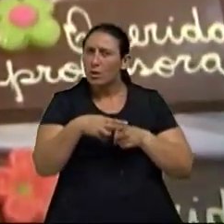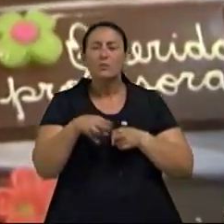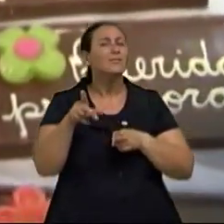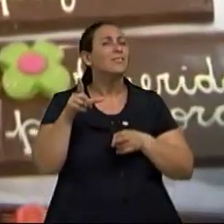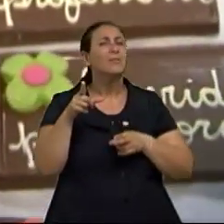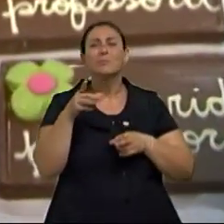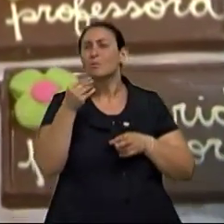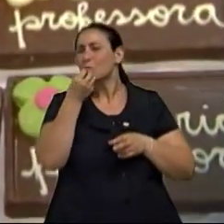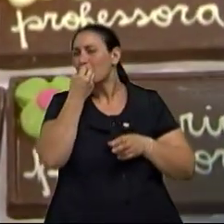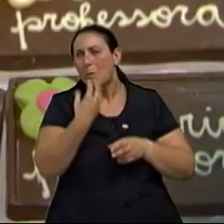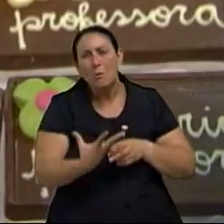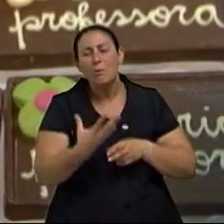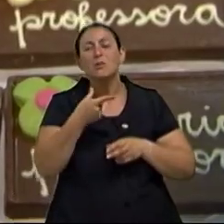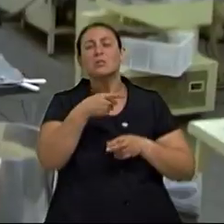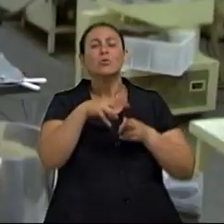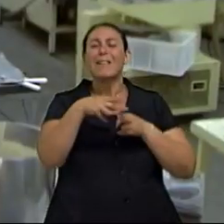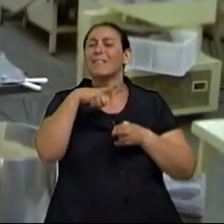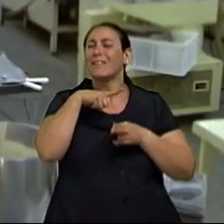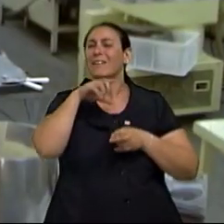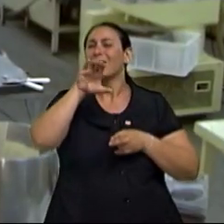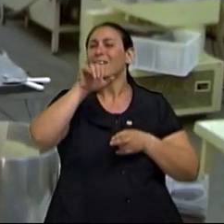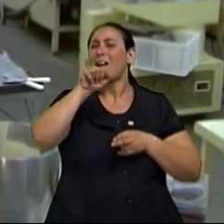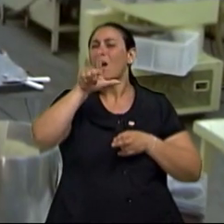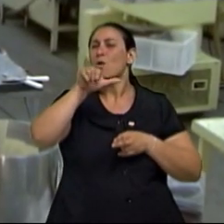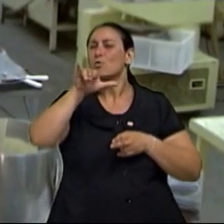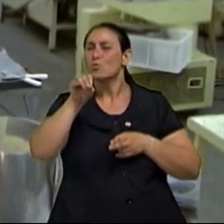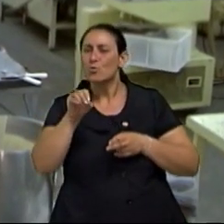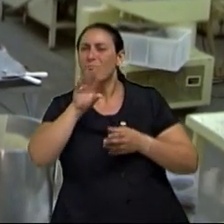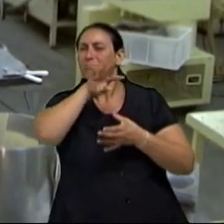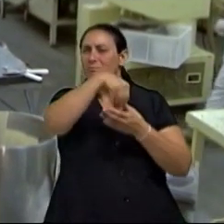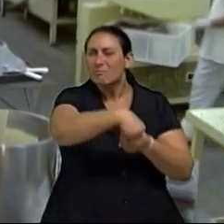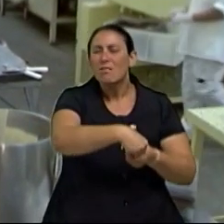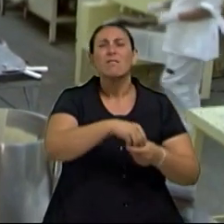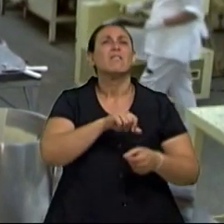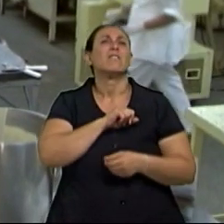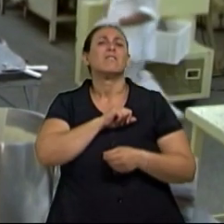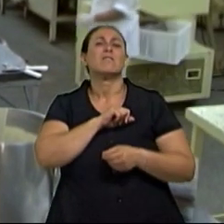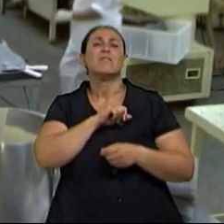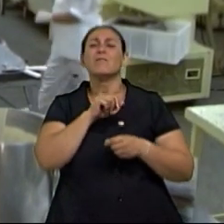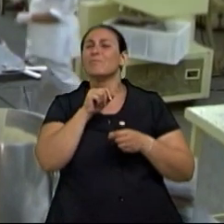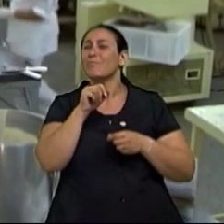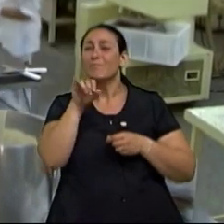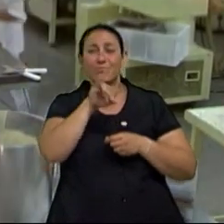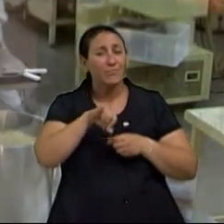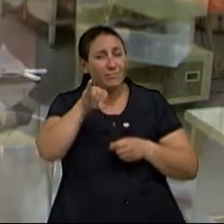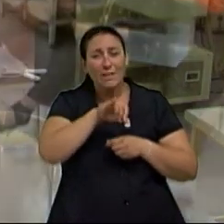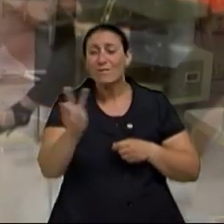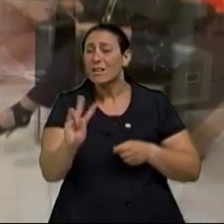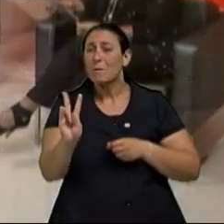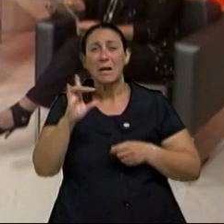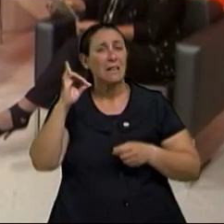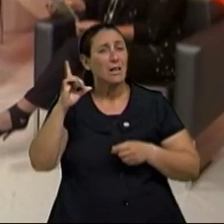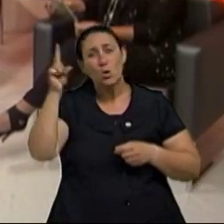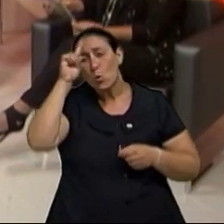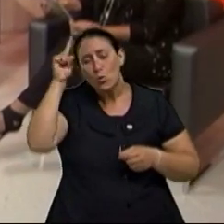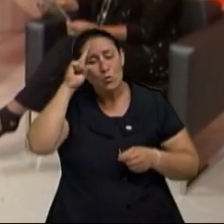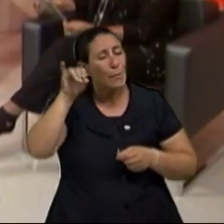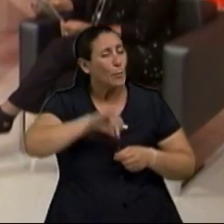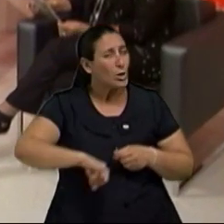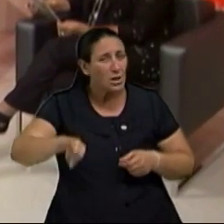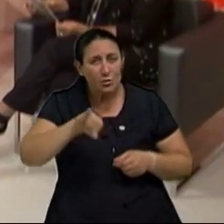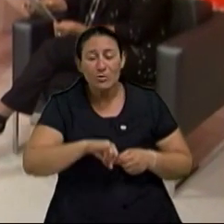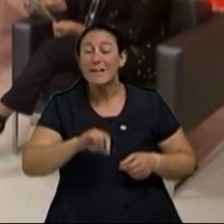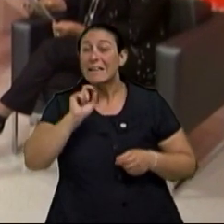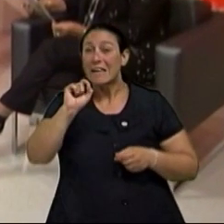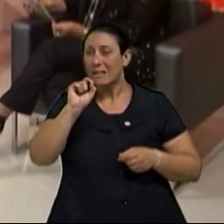tem chocolate com cálcio e vitamina D, vitamina D na dosagem diária recomendada, que assim, ó,